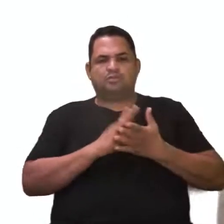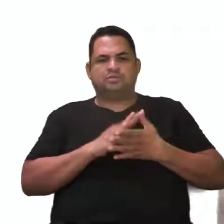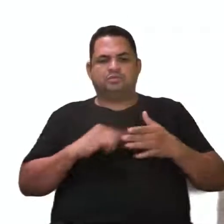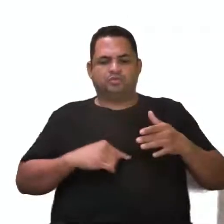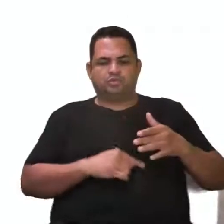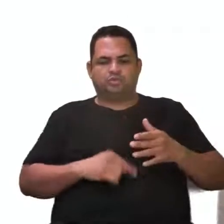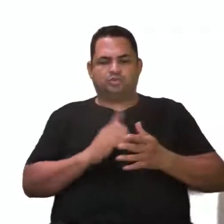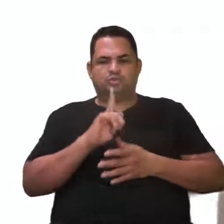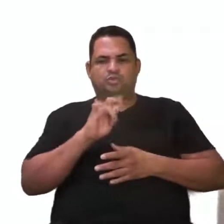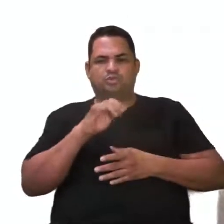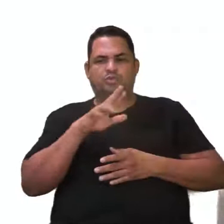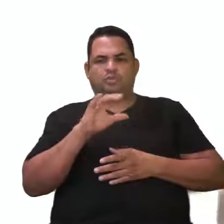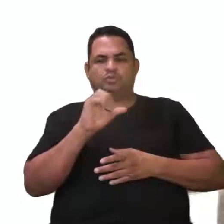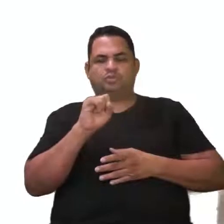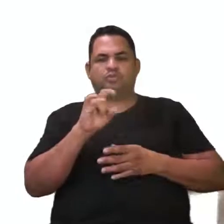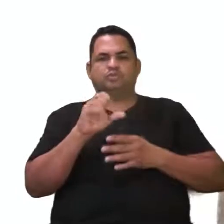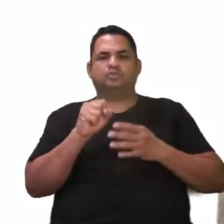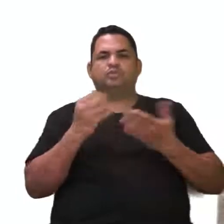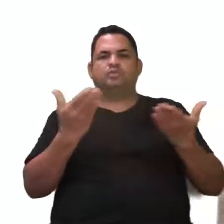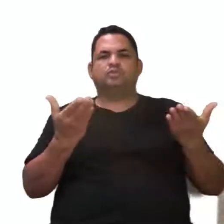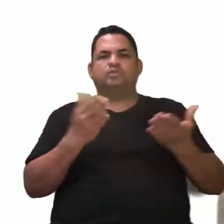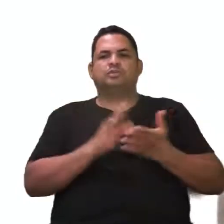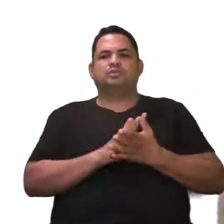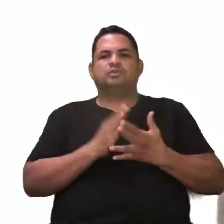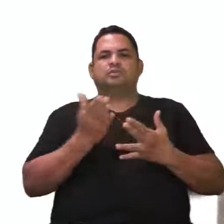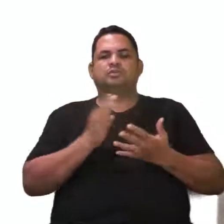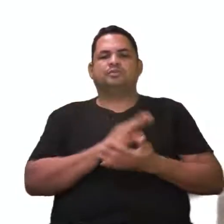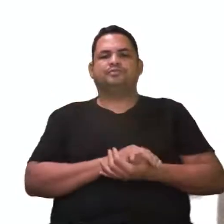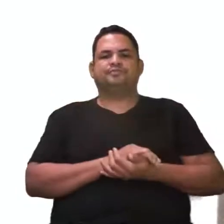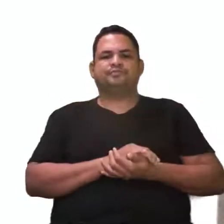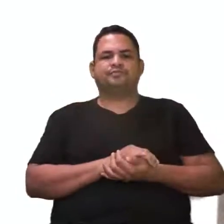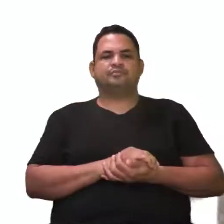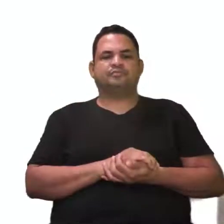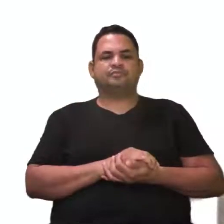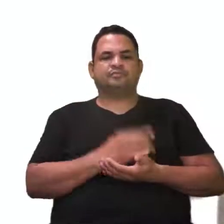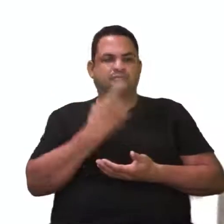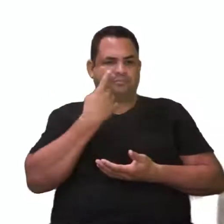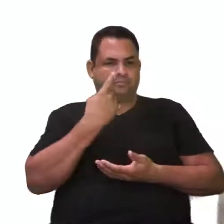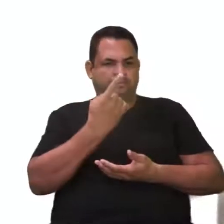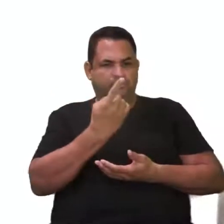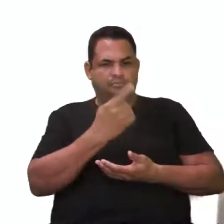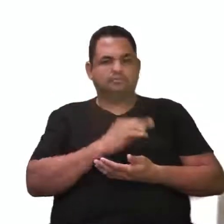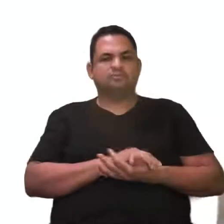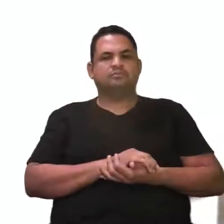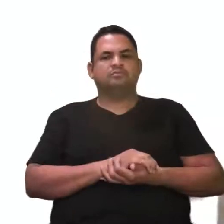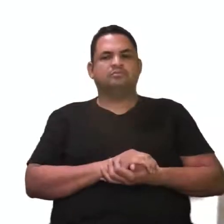grosso. Estrutura, tá aí, a gente falou aí, né? Entre o ponto de conexão aí. Olha lá.